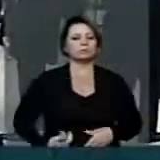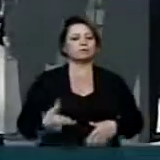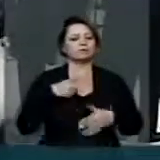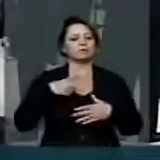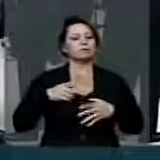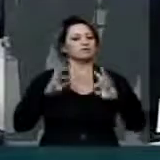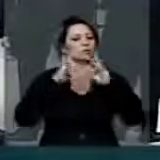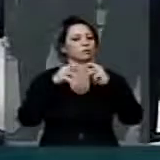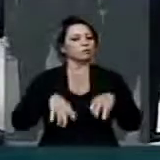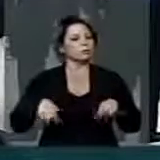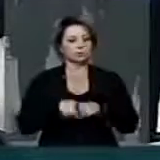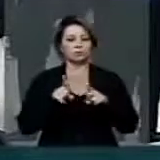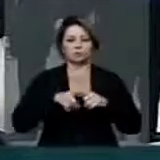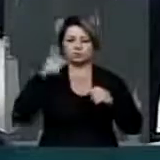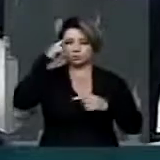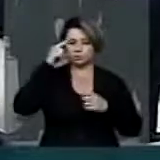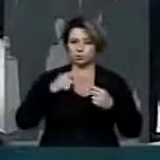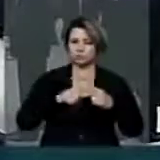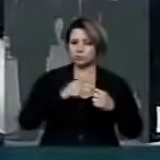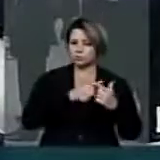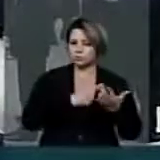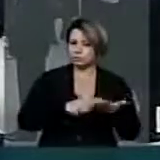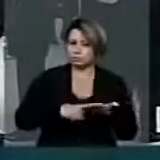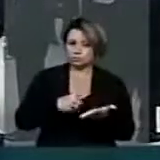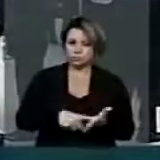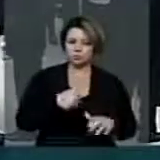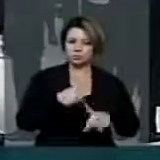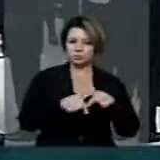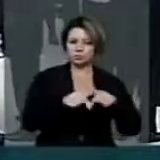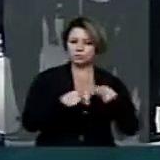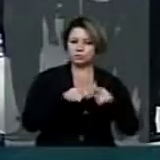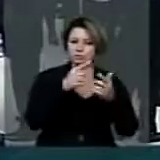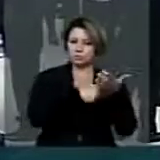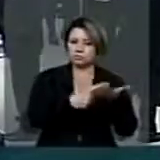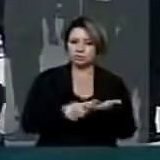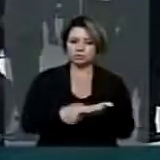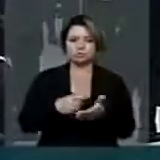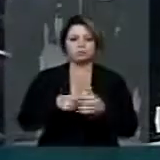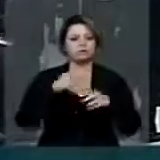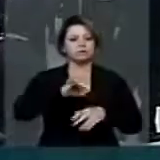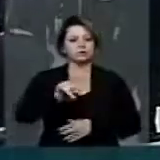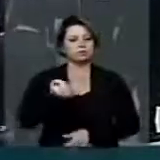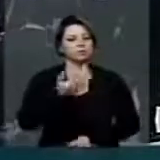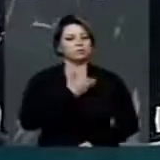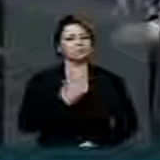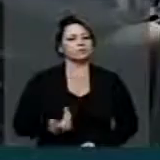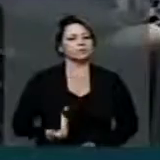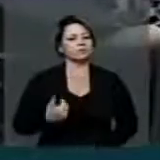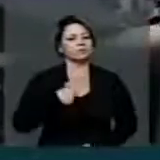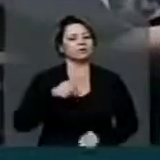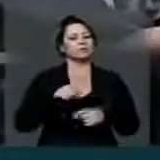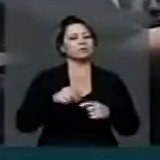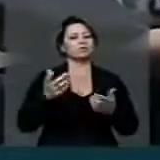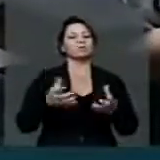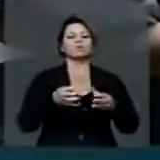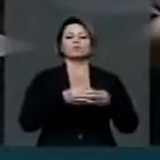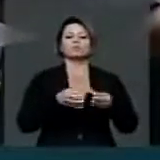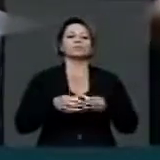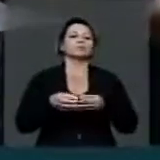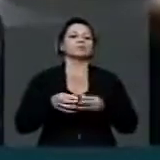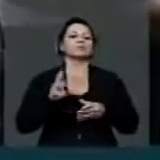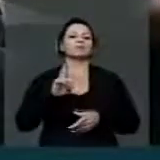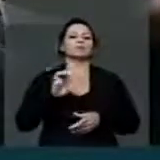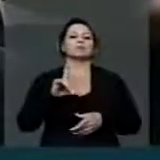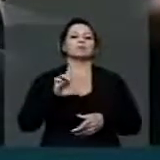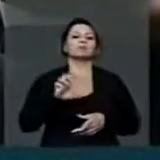de todos aqueles que atuam nessa área. Na oportunidade que o governo chamou, apenas a Rede Car